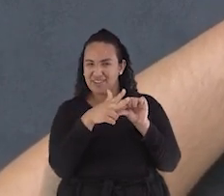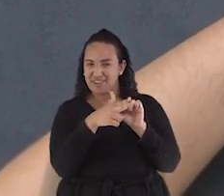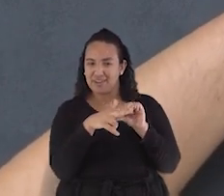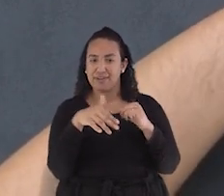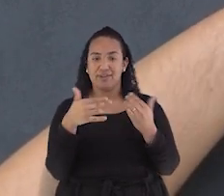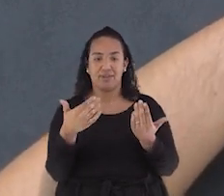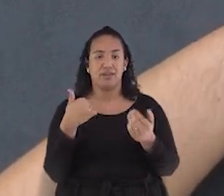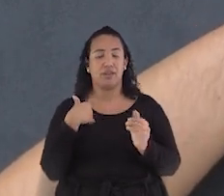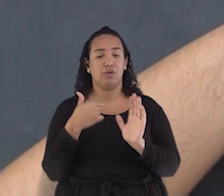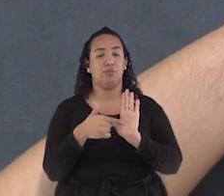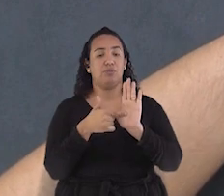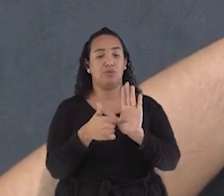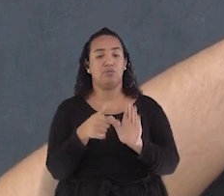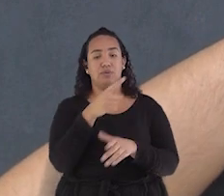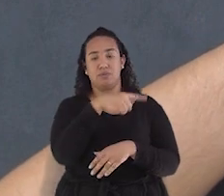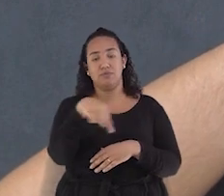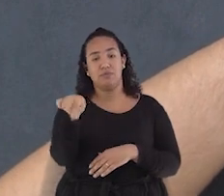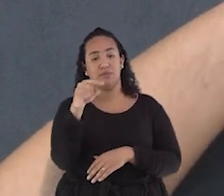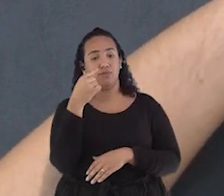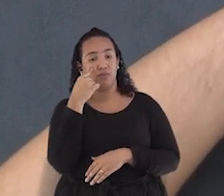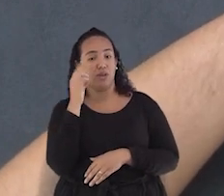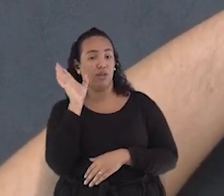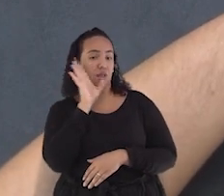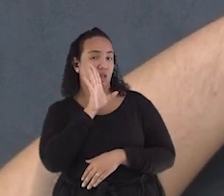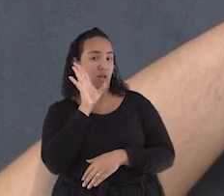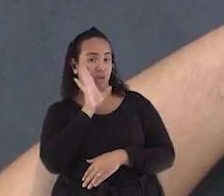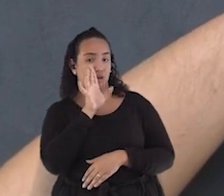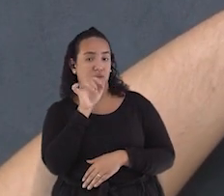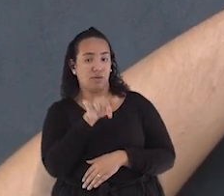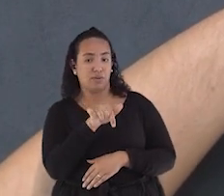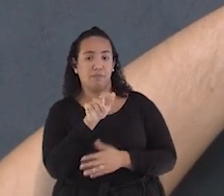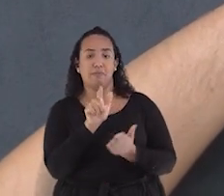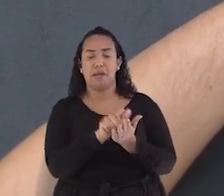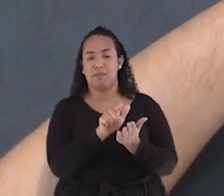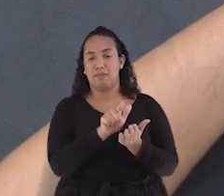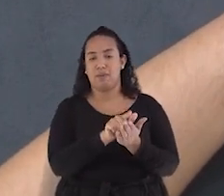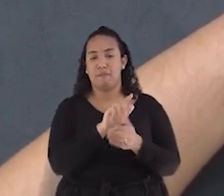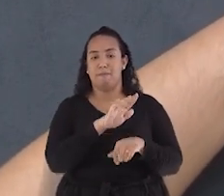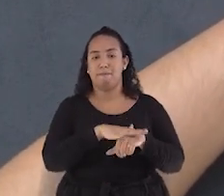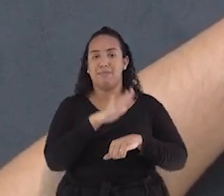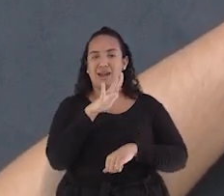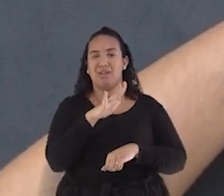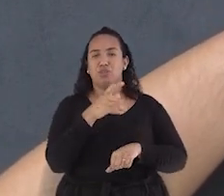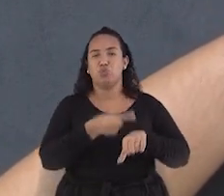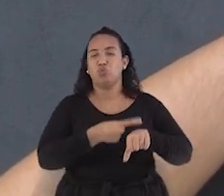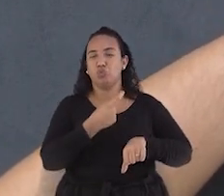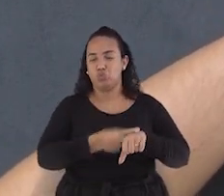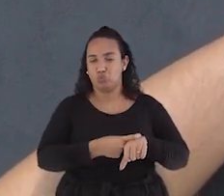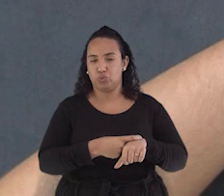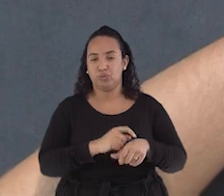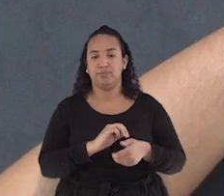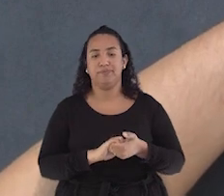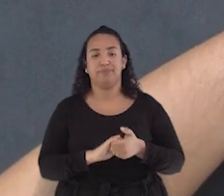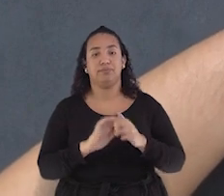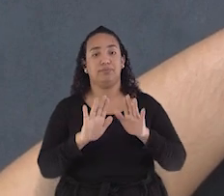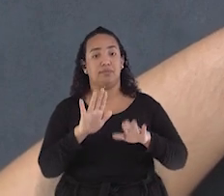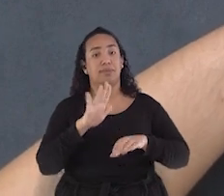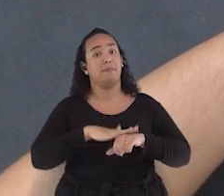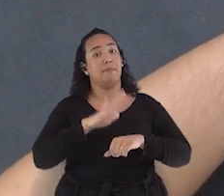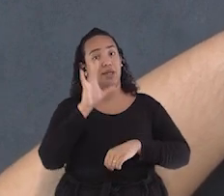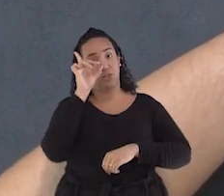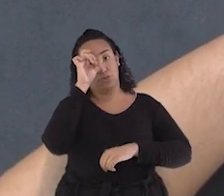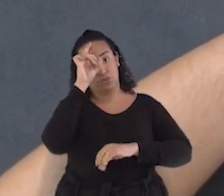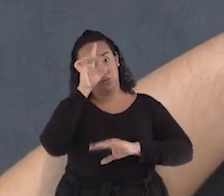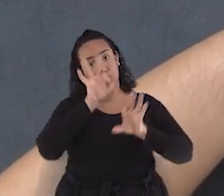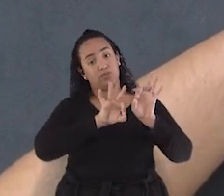pouco o corte. Eu trouxe para vocês verem que fica bem legal com papelão mais grosso, porém ele